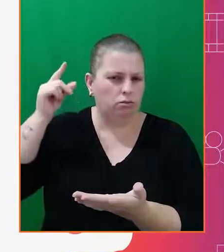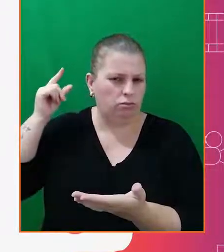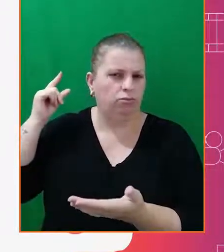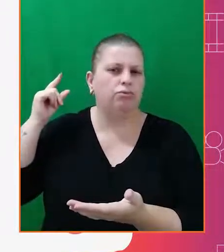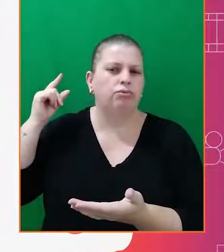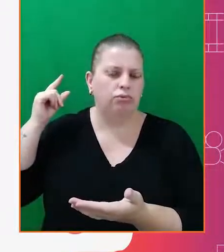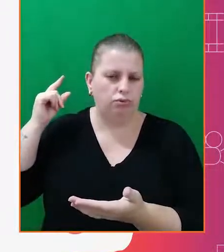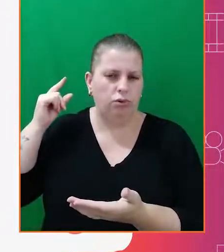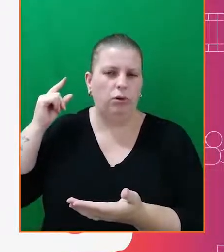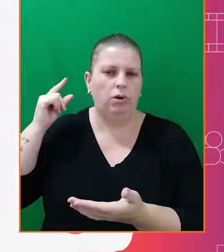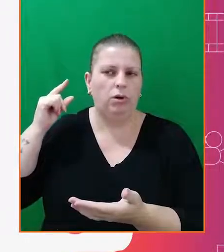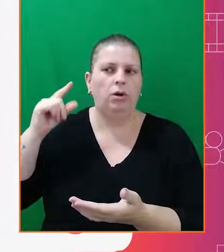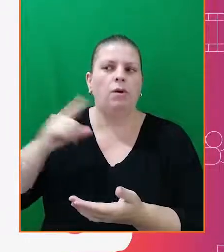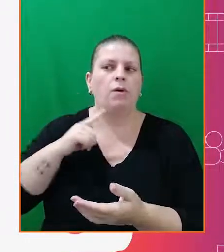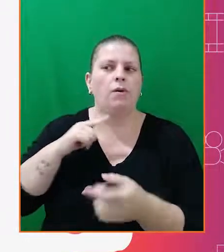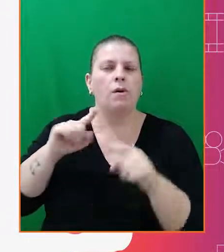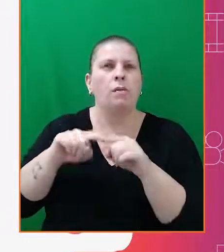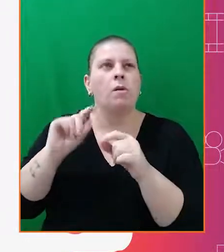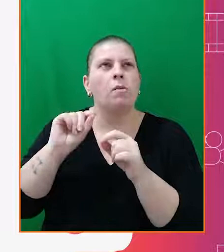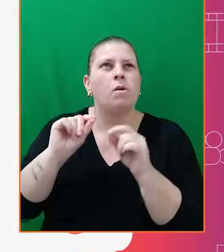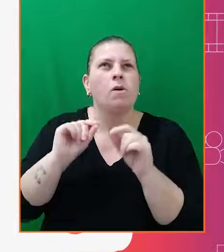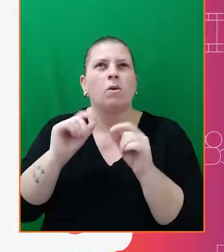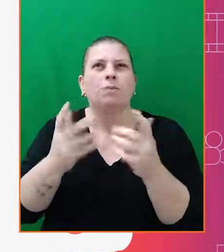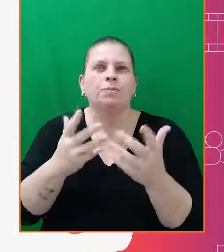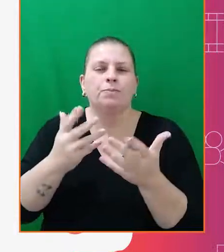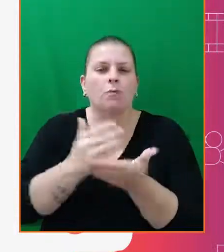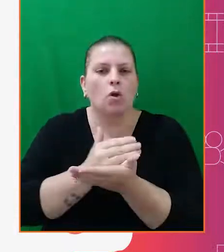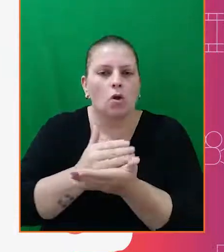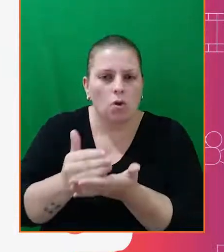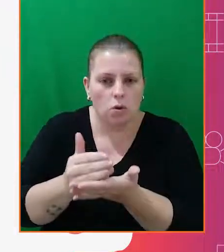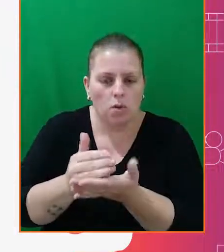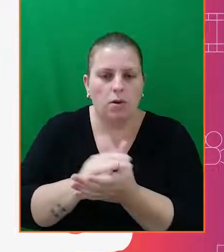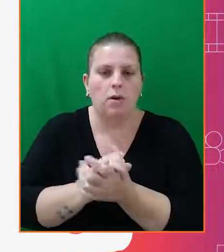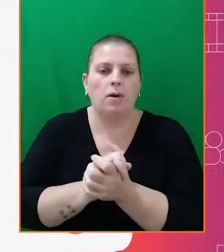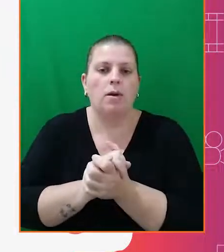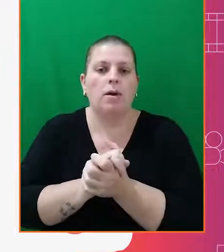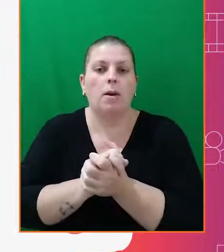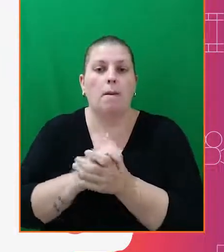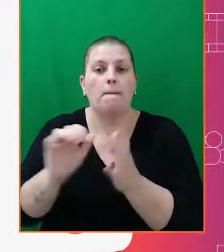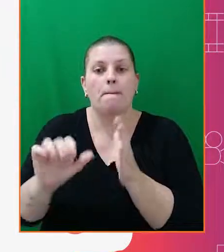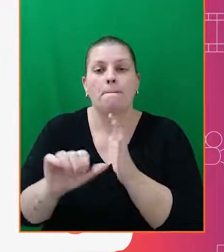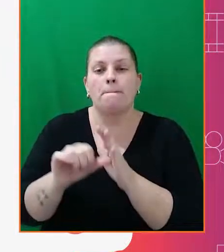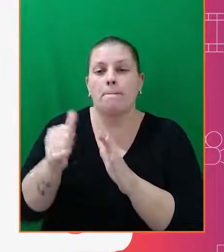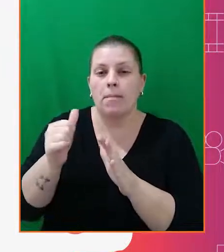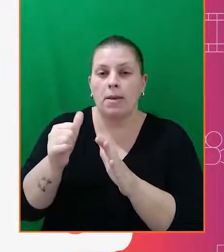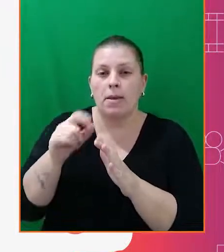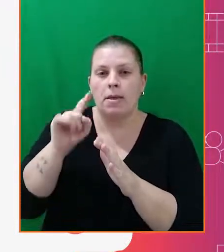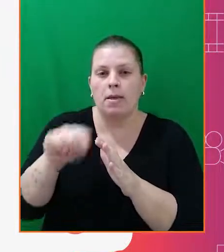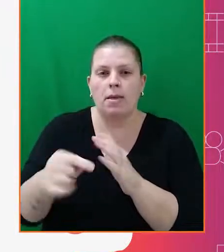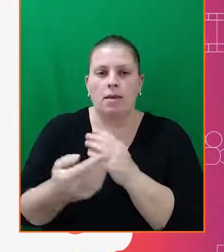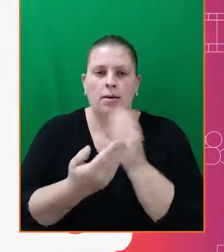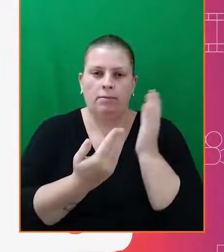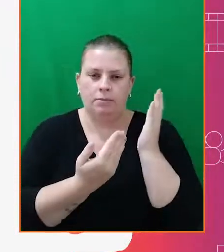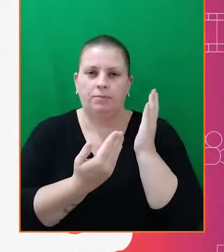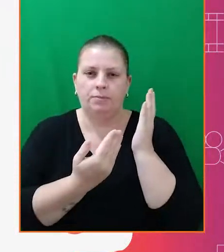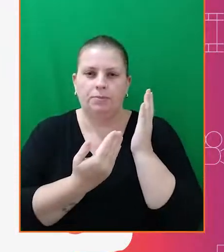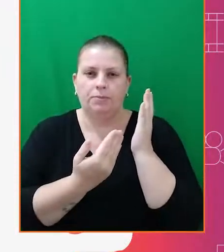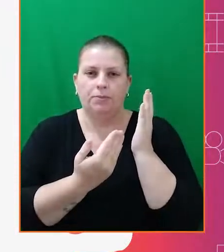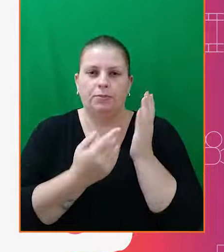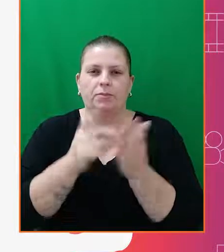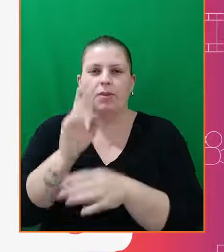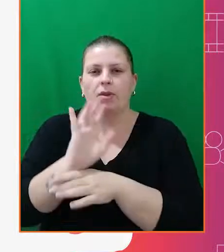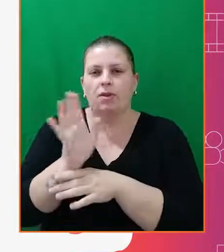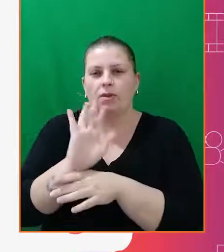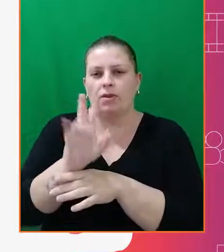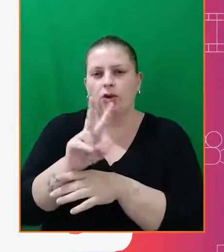antiga e também tem um ponto de início confuso historicamente, mas uma das primeiras animações digitais do cinema foi a interface